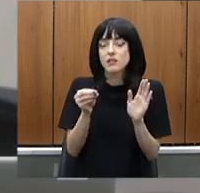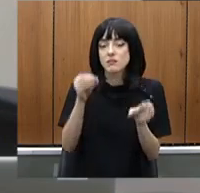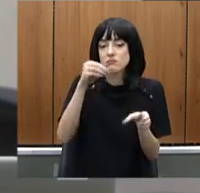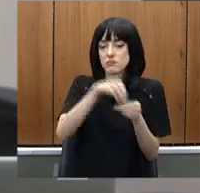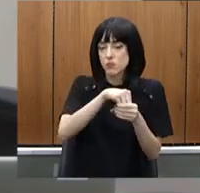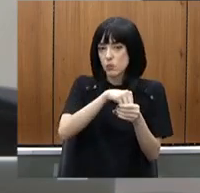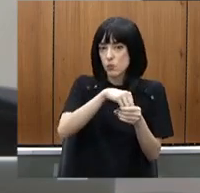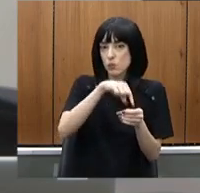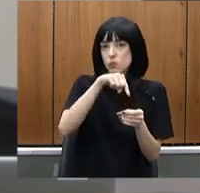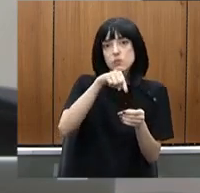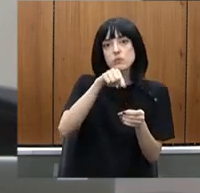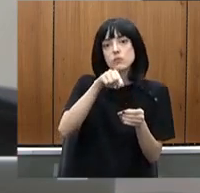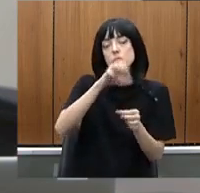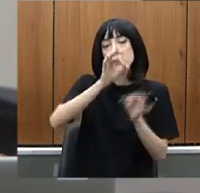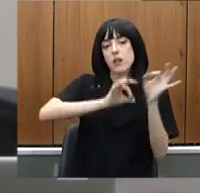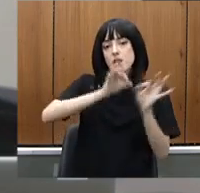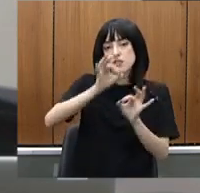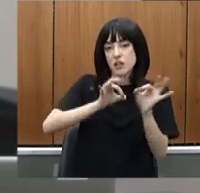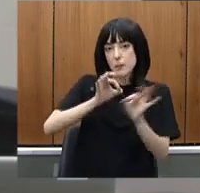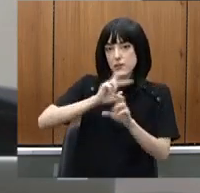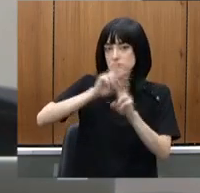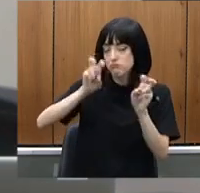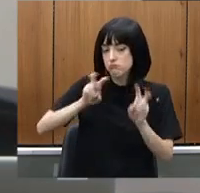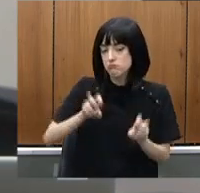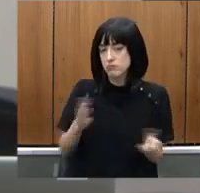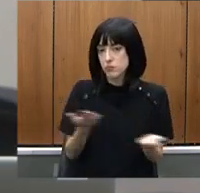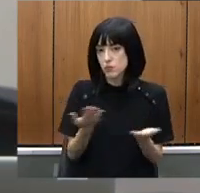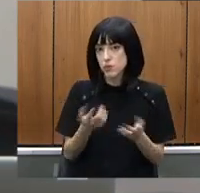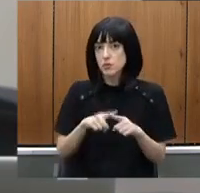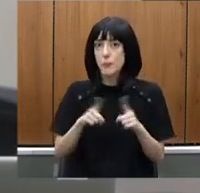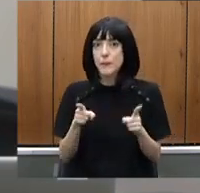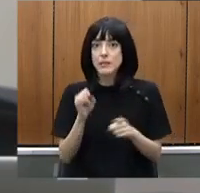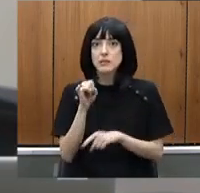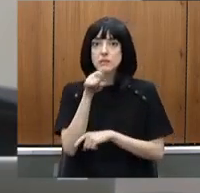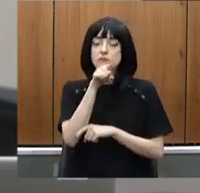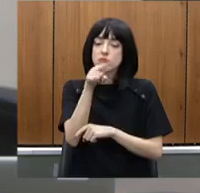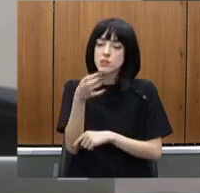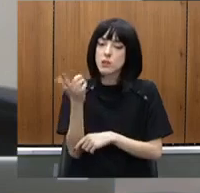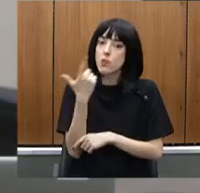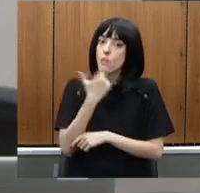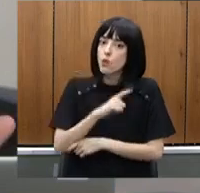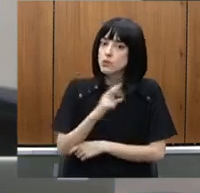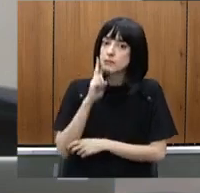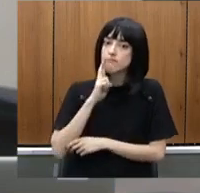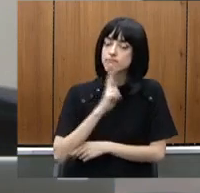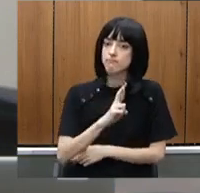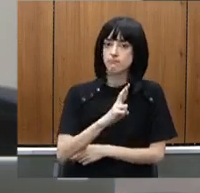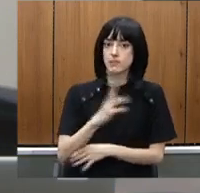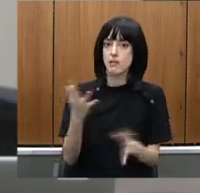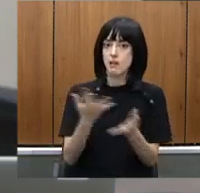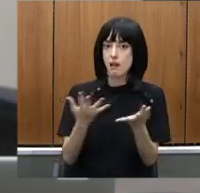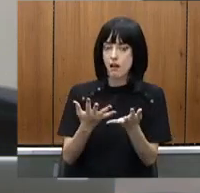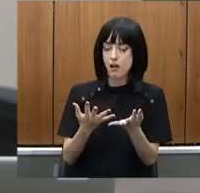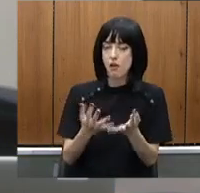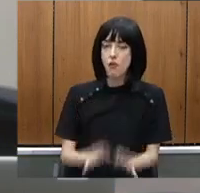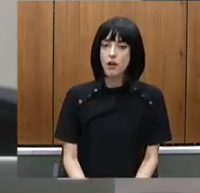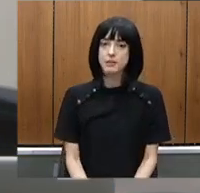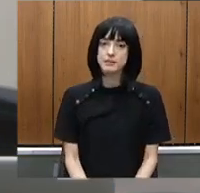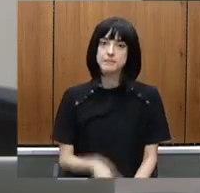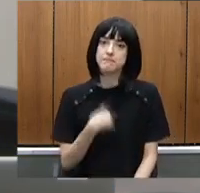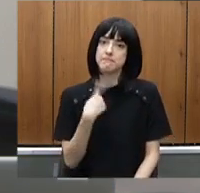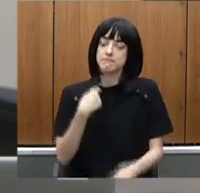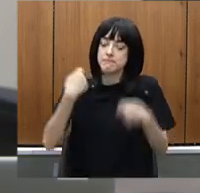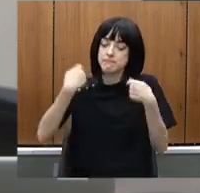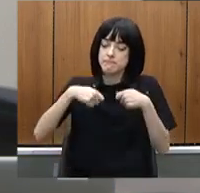mas se o senhor não tiver condições de dar essa esse retorno aqui agora mas a gente precisava que se eu pudesse fazer essa